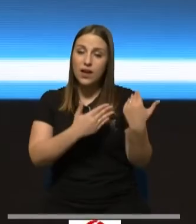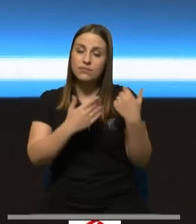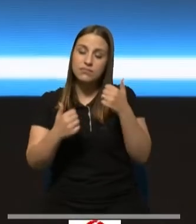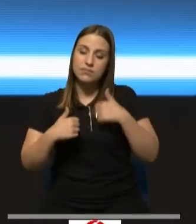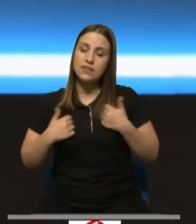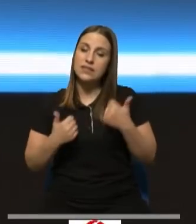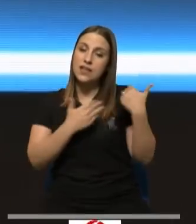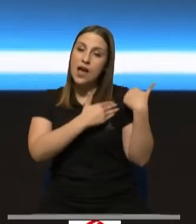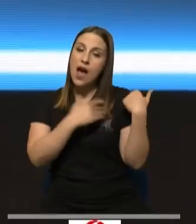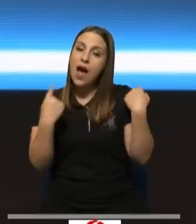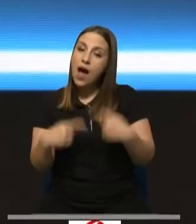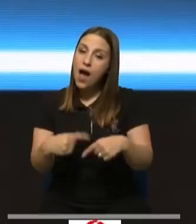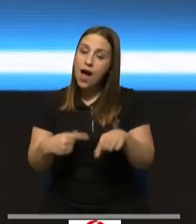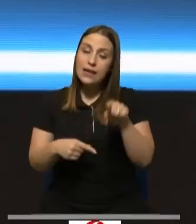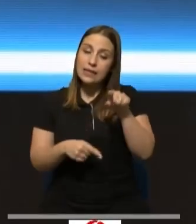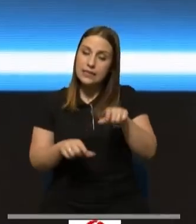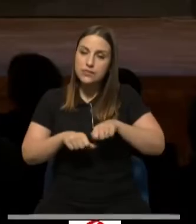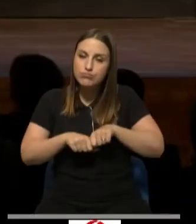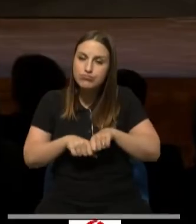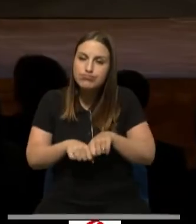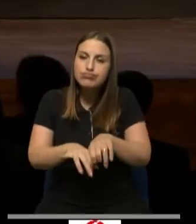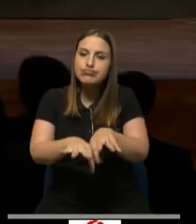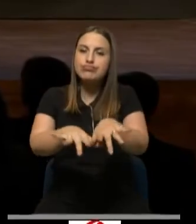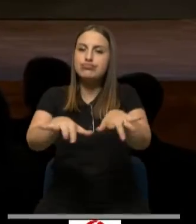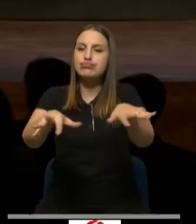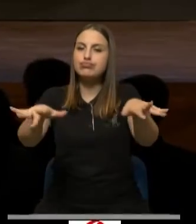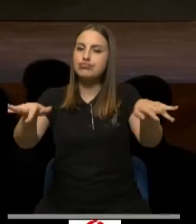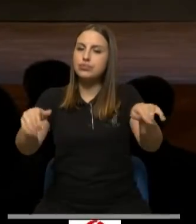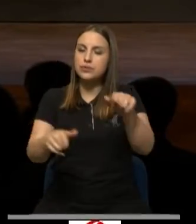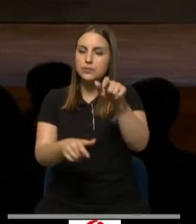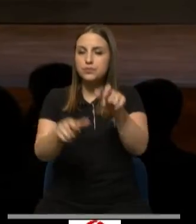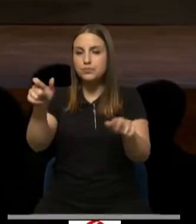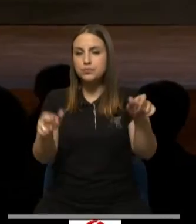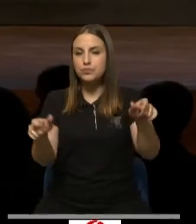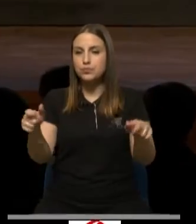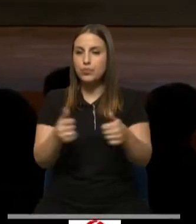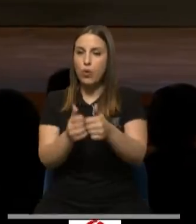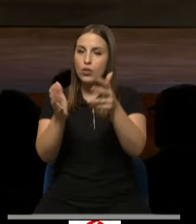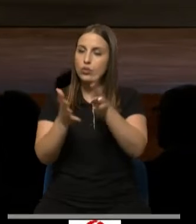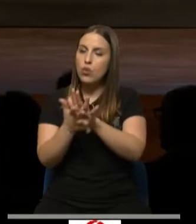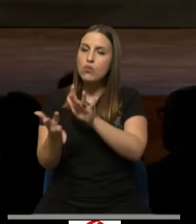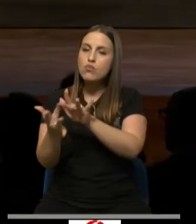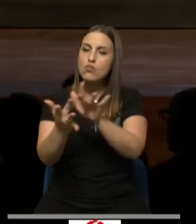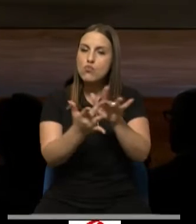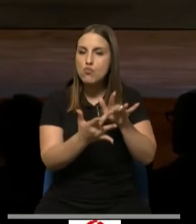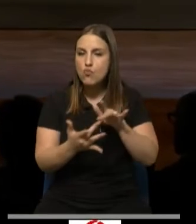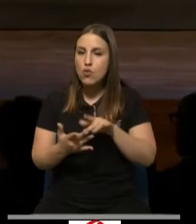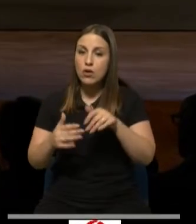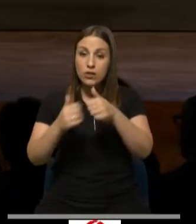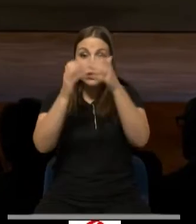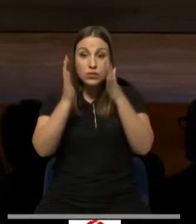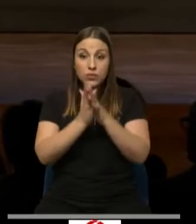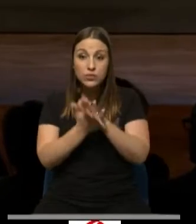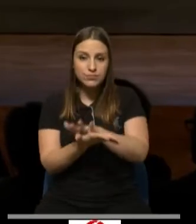que é nessa difusão, nesse percolar daquilo que é a inovação para todos,